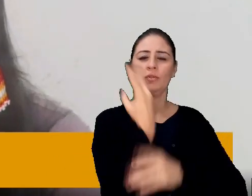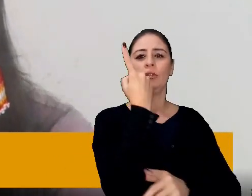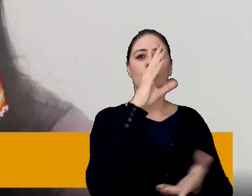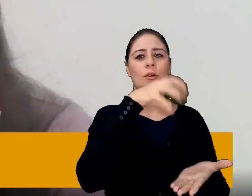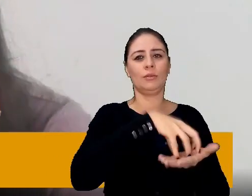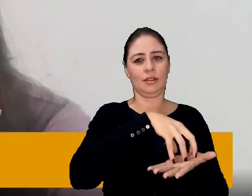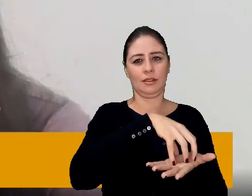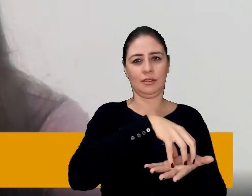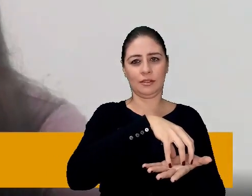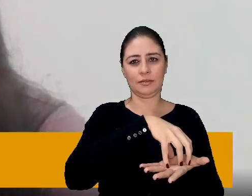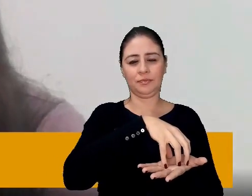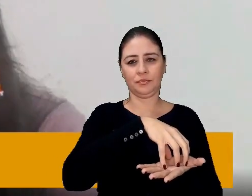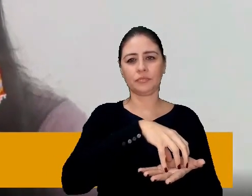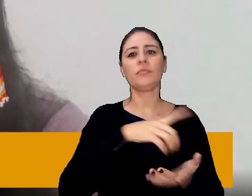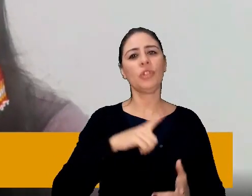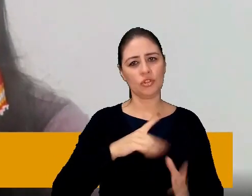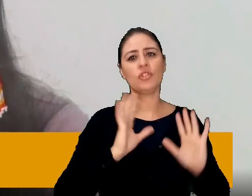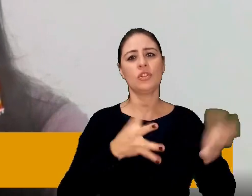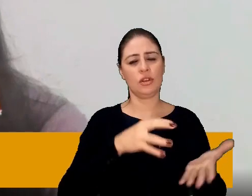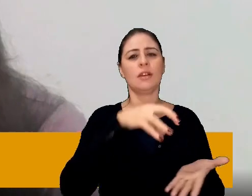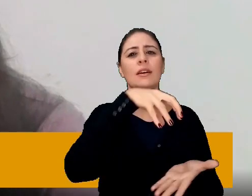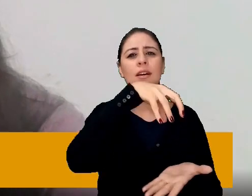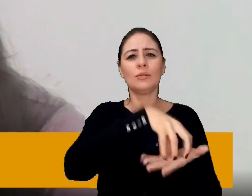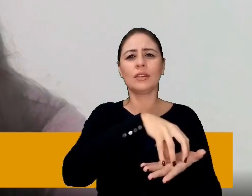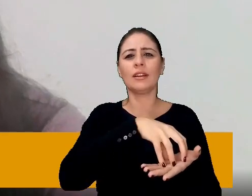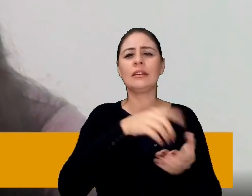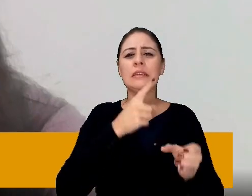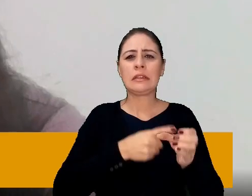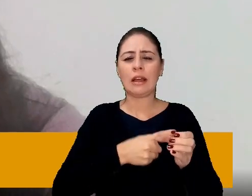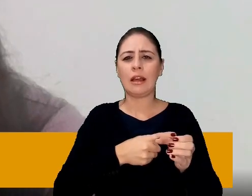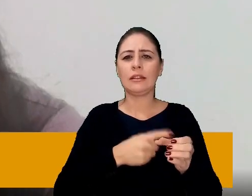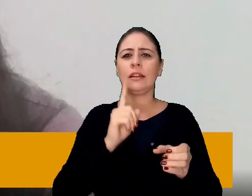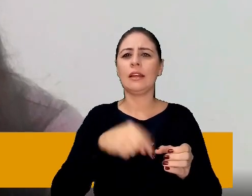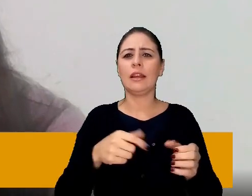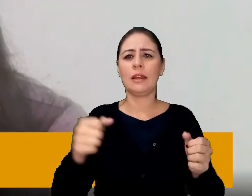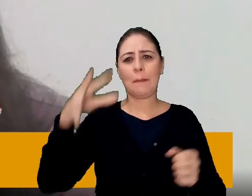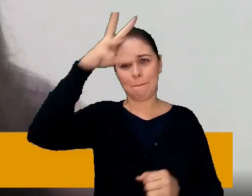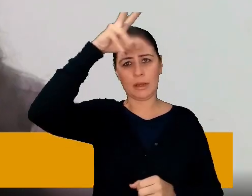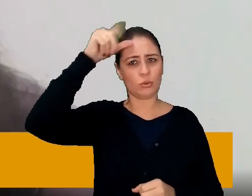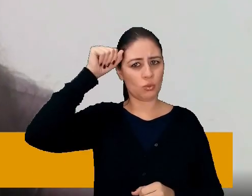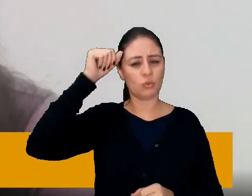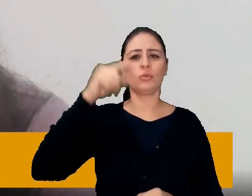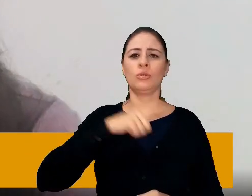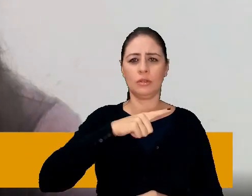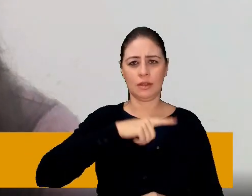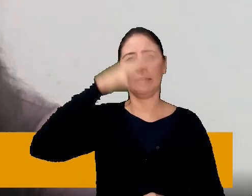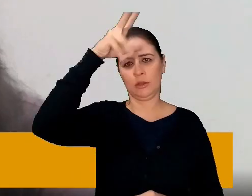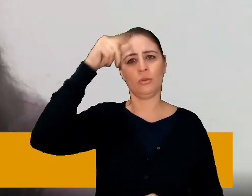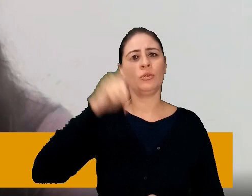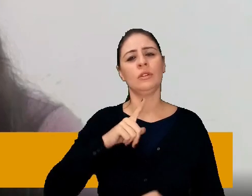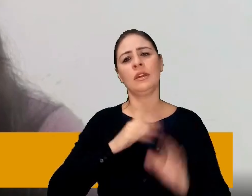uma aldeia, né? Já tinha uma aldeia urbana em Mato Grosso, que foi a primeira aldeia urbana do